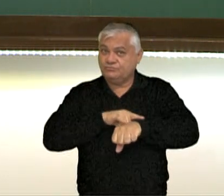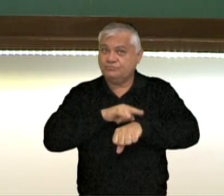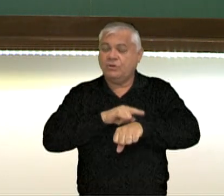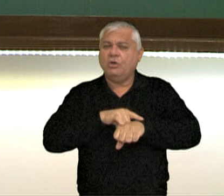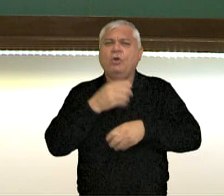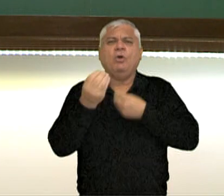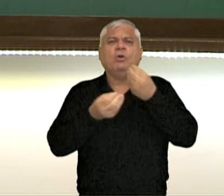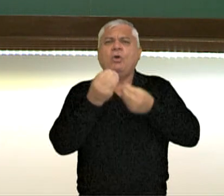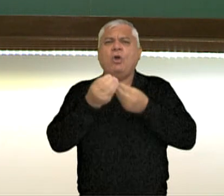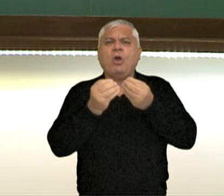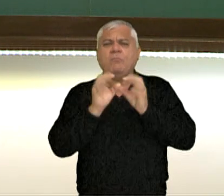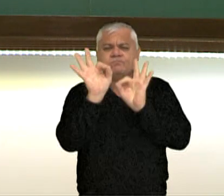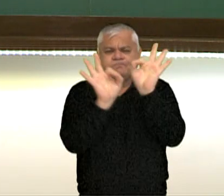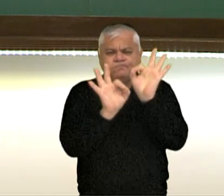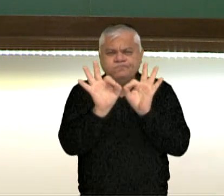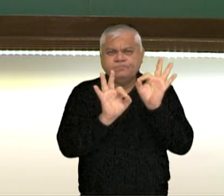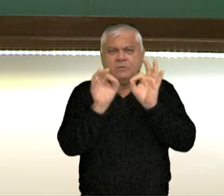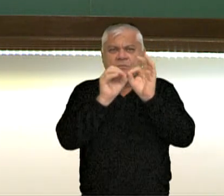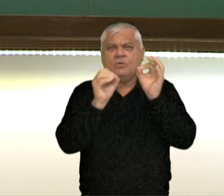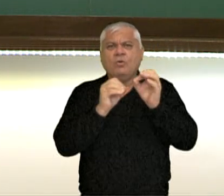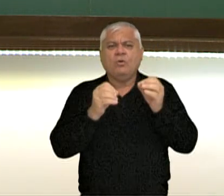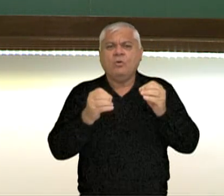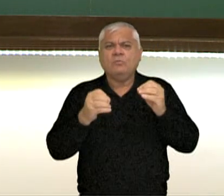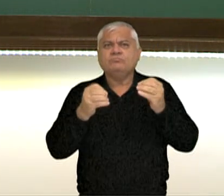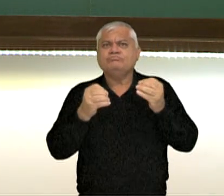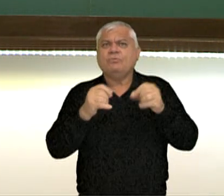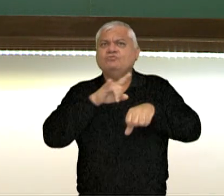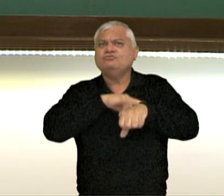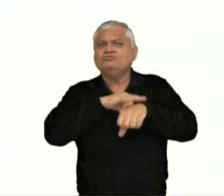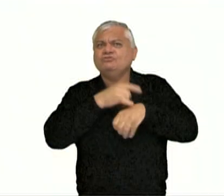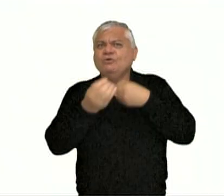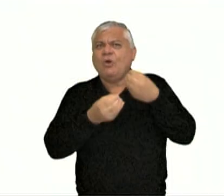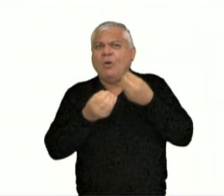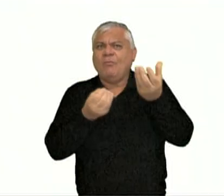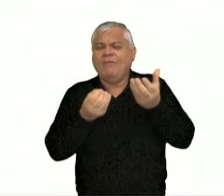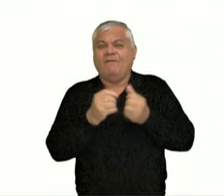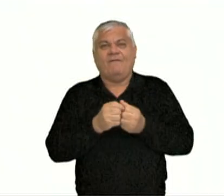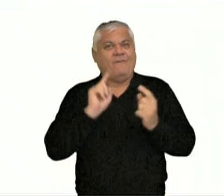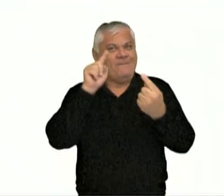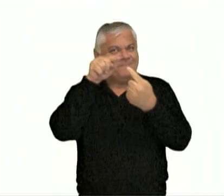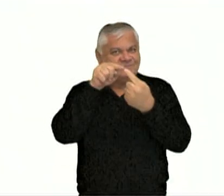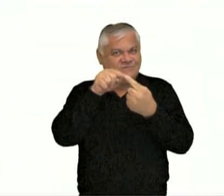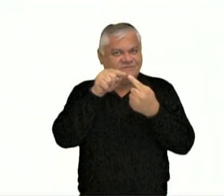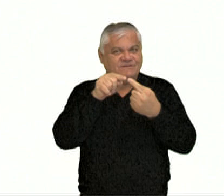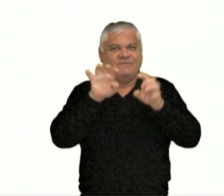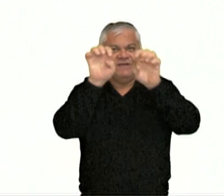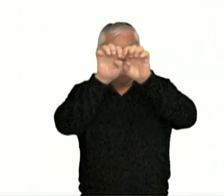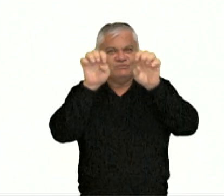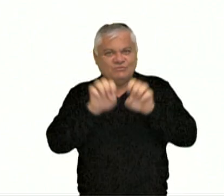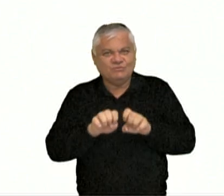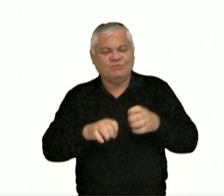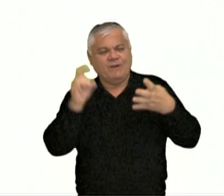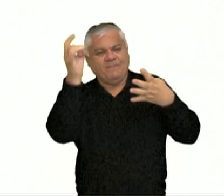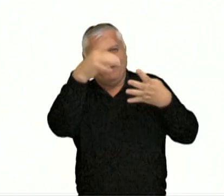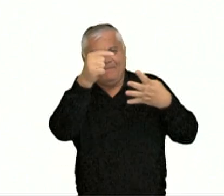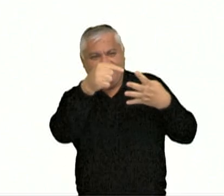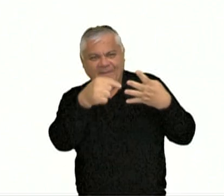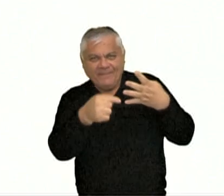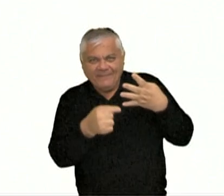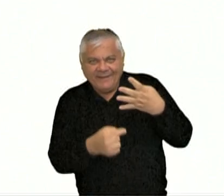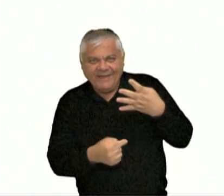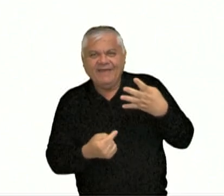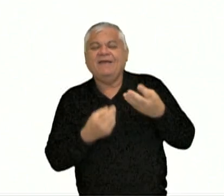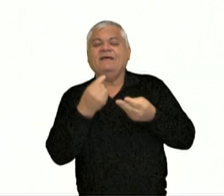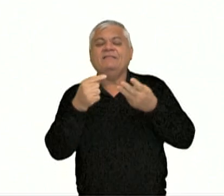a formação da urina, tá? Então, os objetivos: conhecer a estrutura e a função, desse